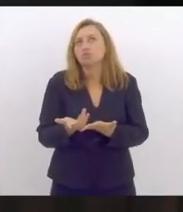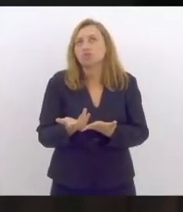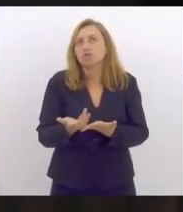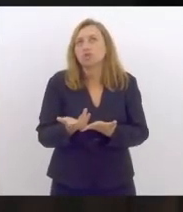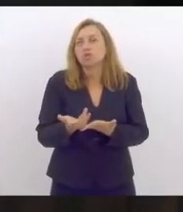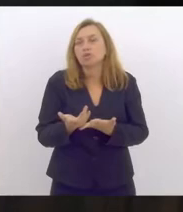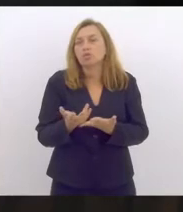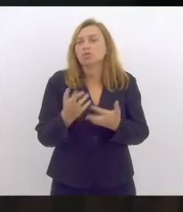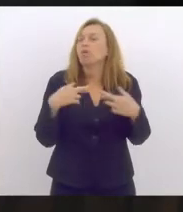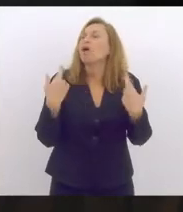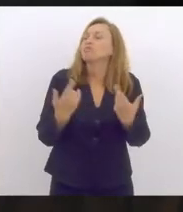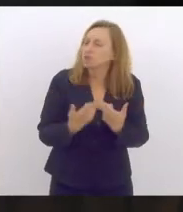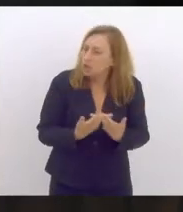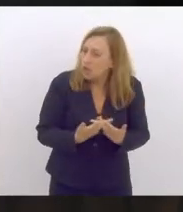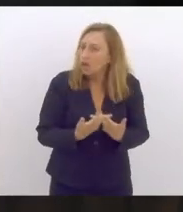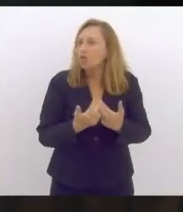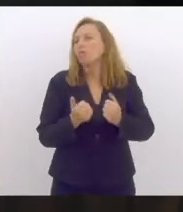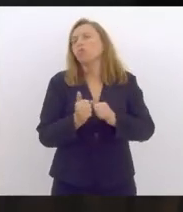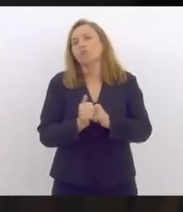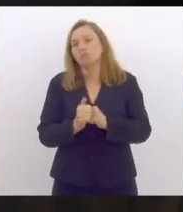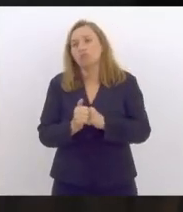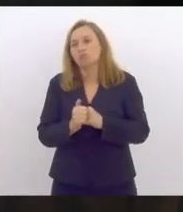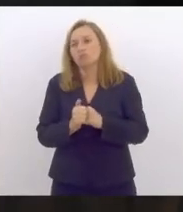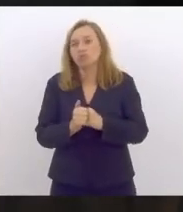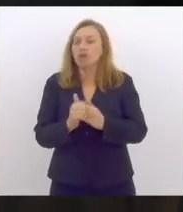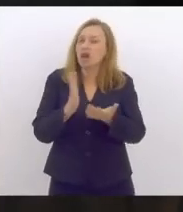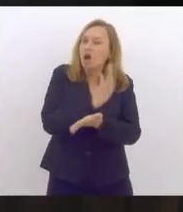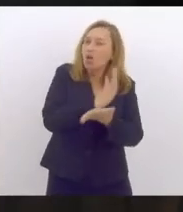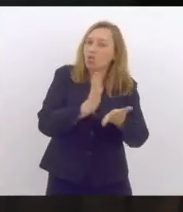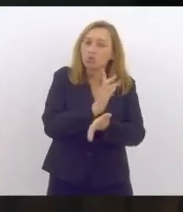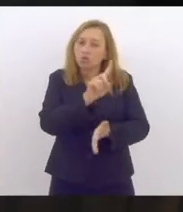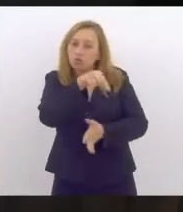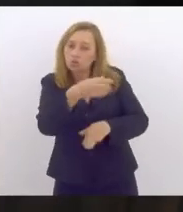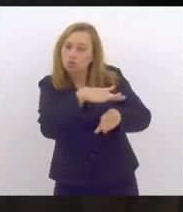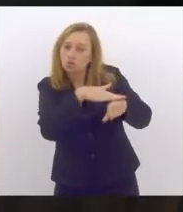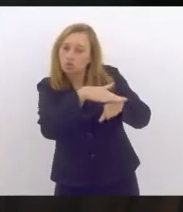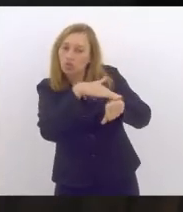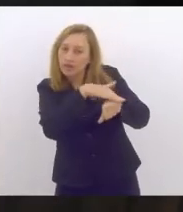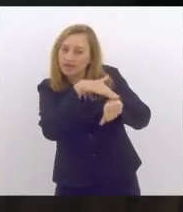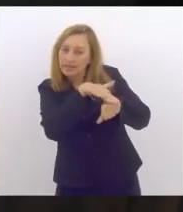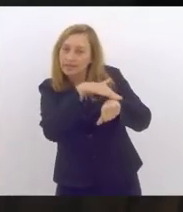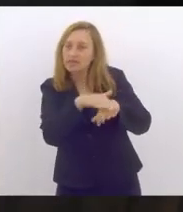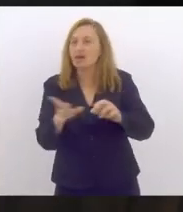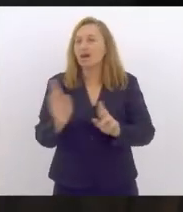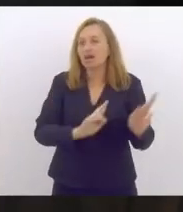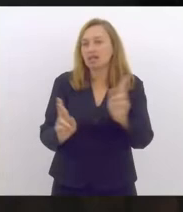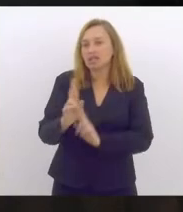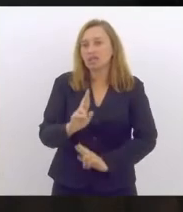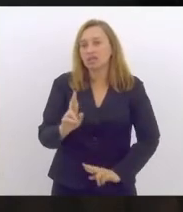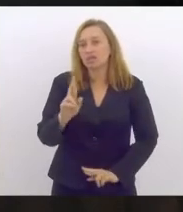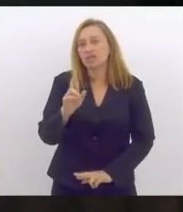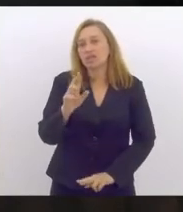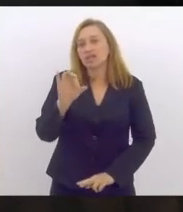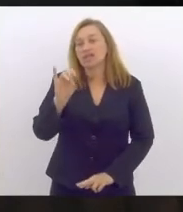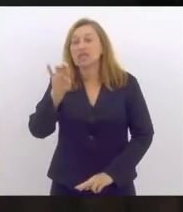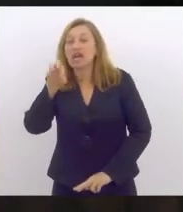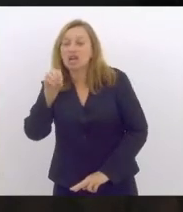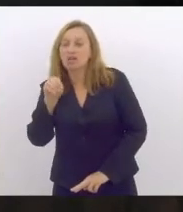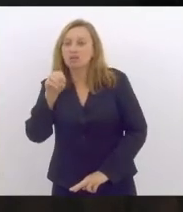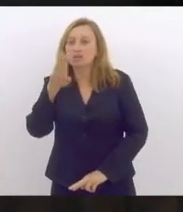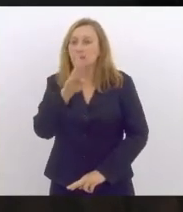uma reunião, já havíamos feito uma reunião e algumas outras conversas em relação ao Célio de Barros, e a gente quer ter uma